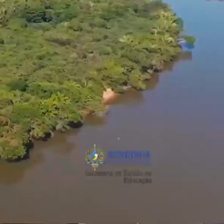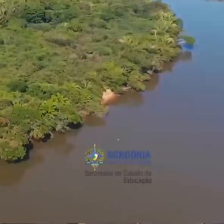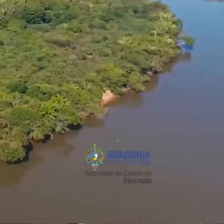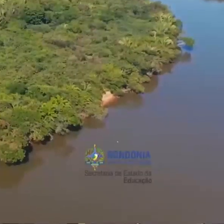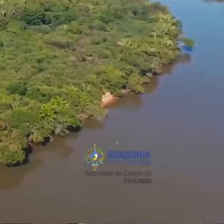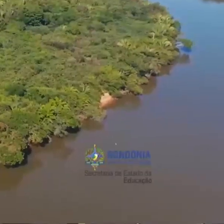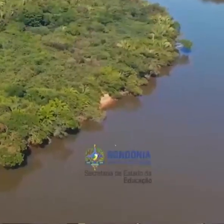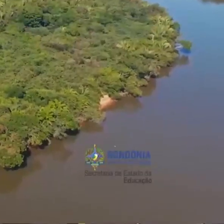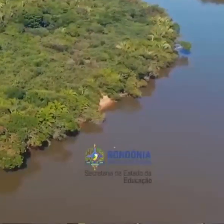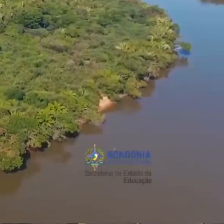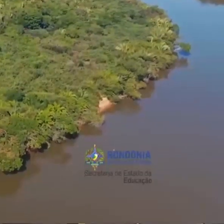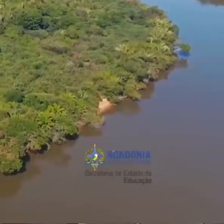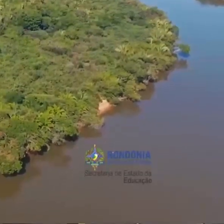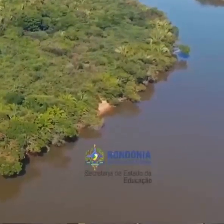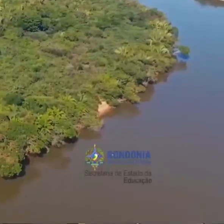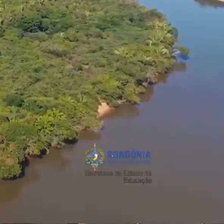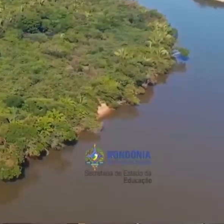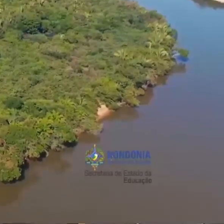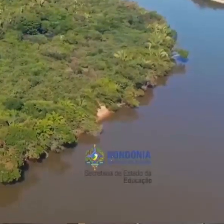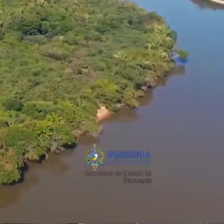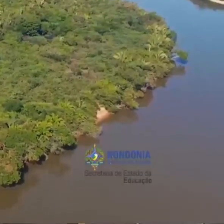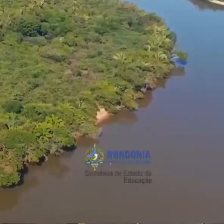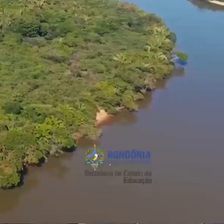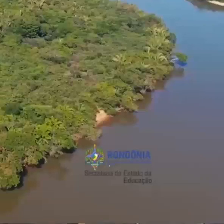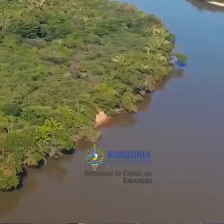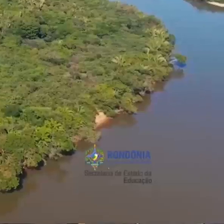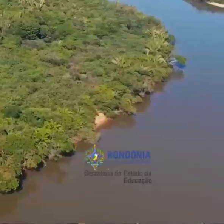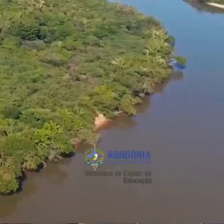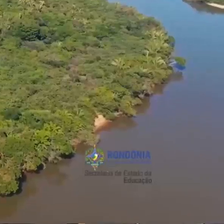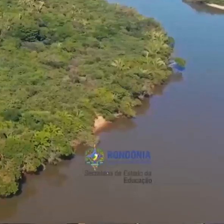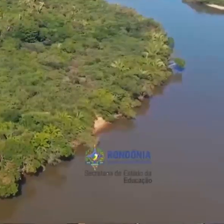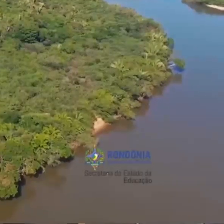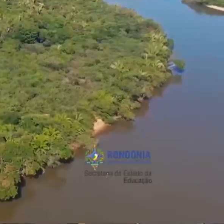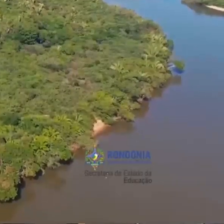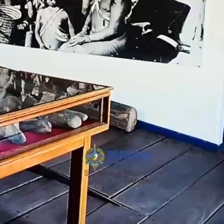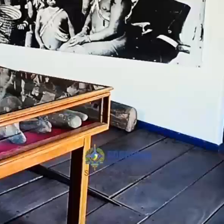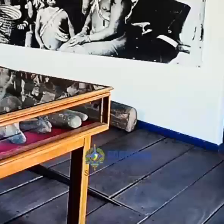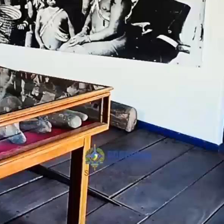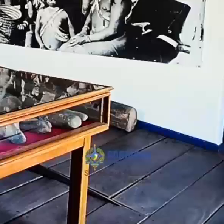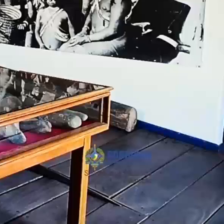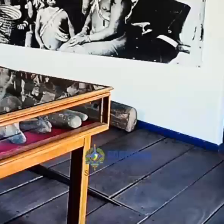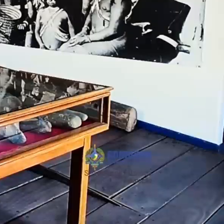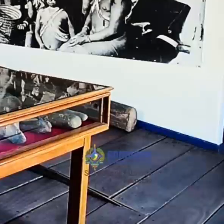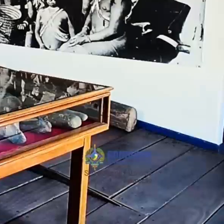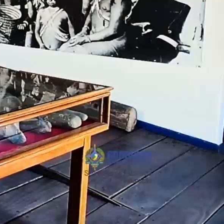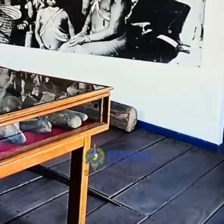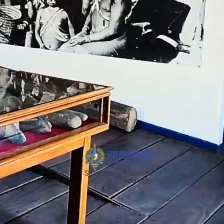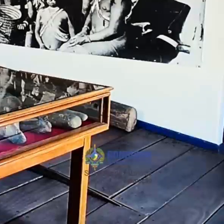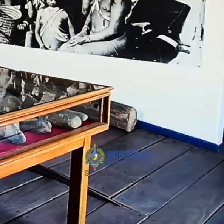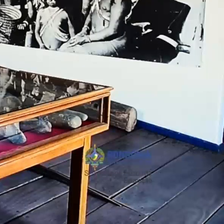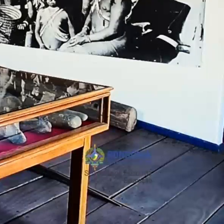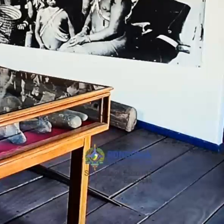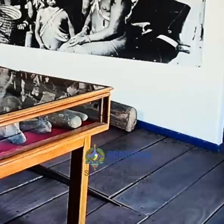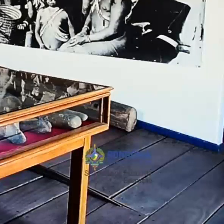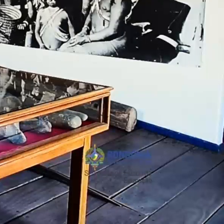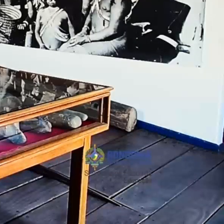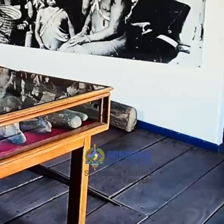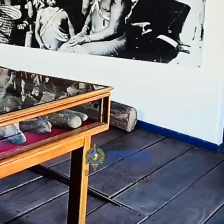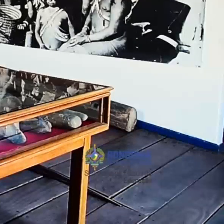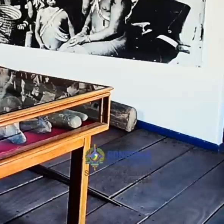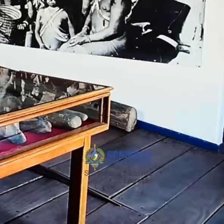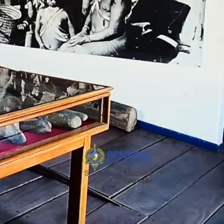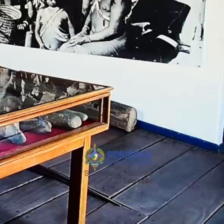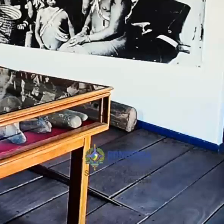iria ligar o Mato Grosso a Santo Antônio do Rio Madeira. Porém, nós estamos no início do